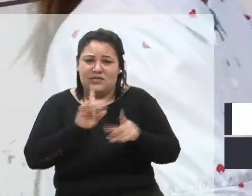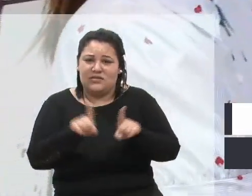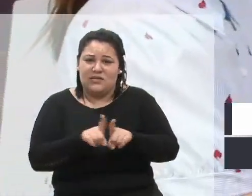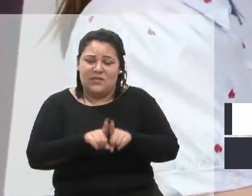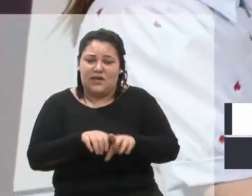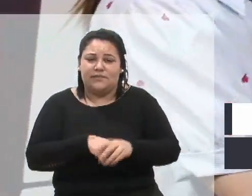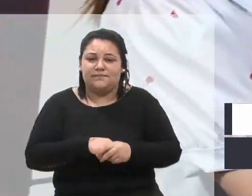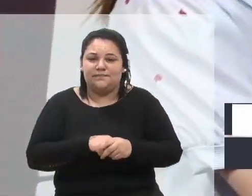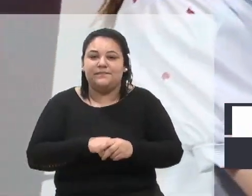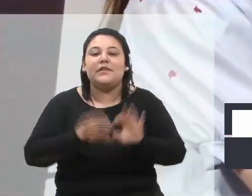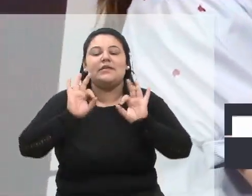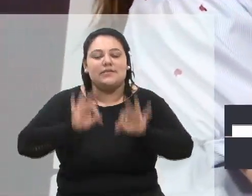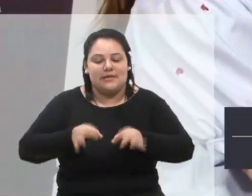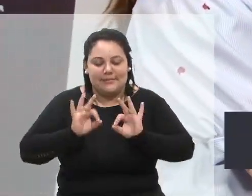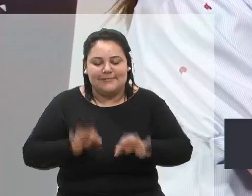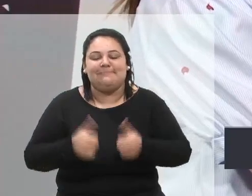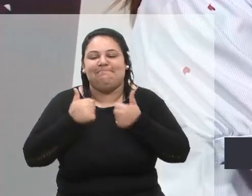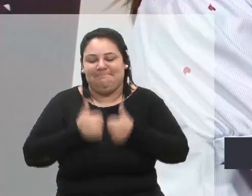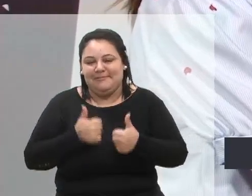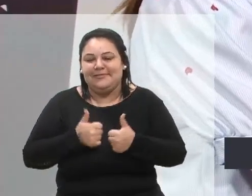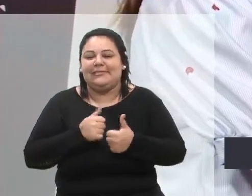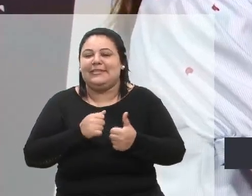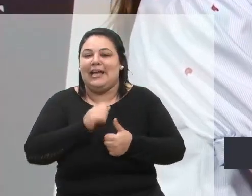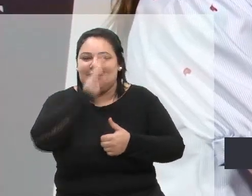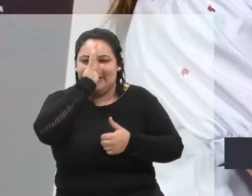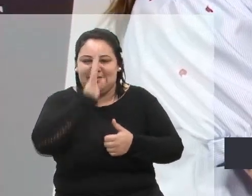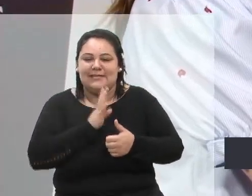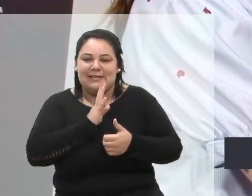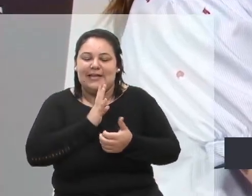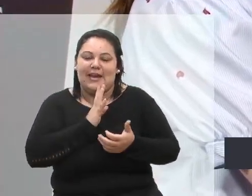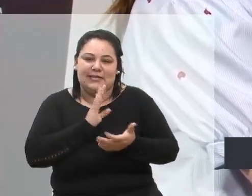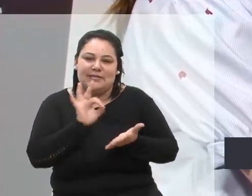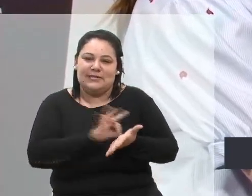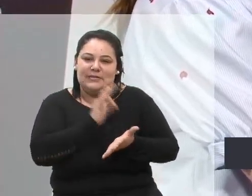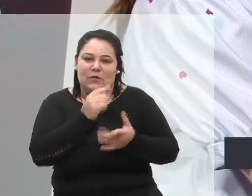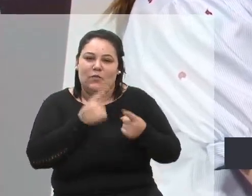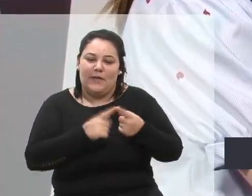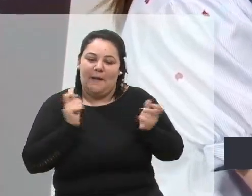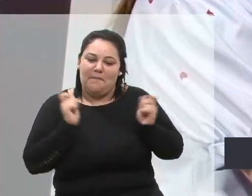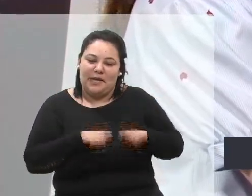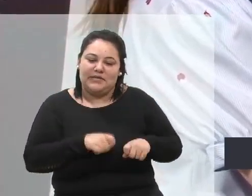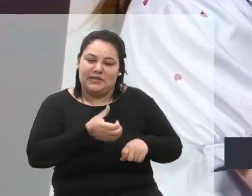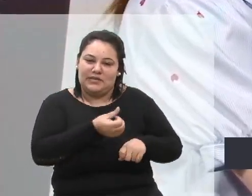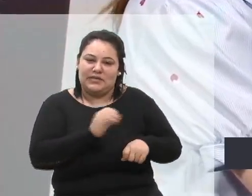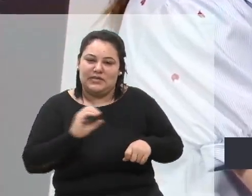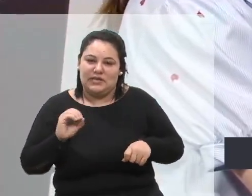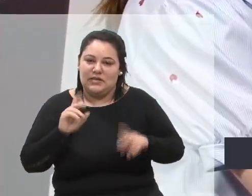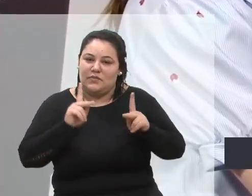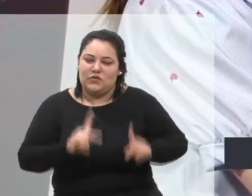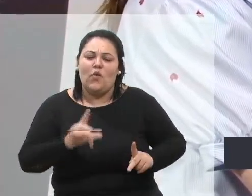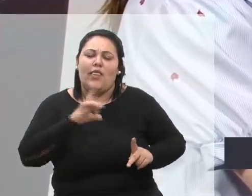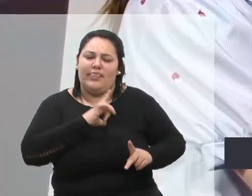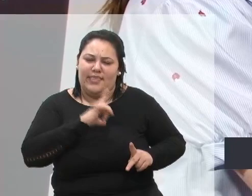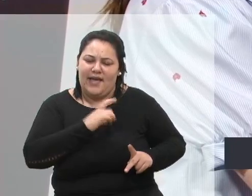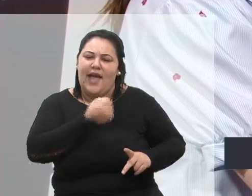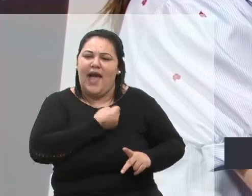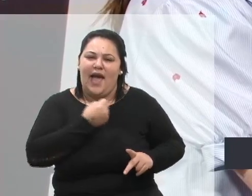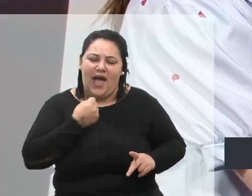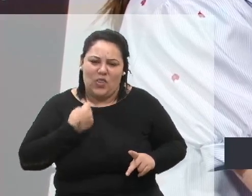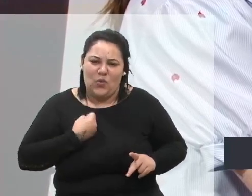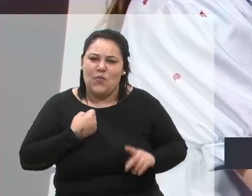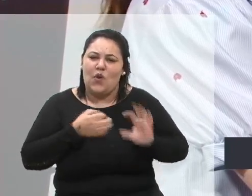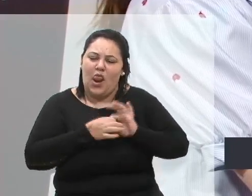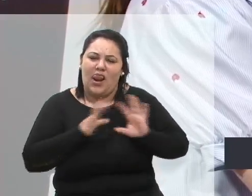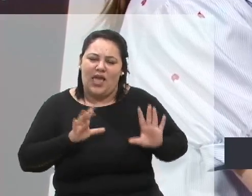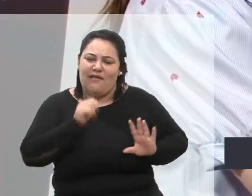Com certeza, a inscrição gratuita ainda tem algumas inscrições, porque a capacidade lá é para 600 pessoas, né? Então, por isso que foi trocado de